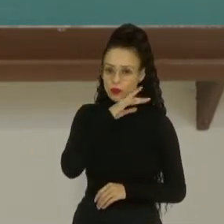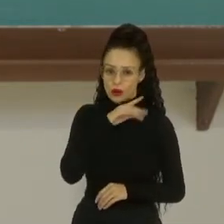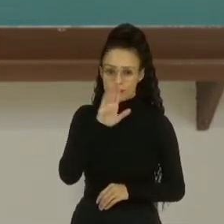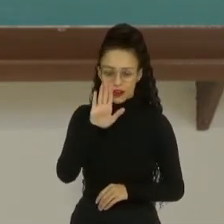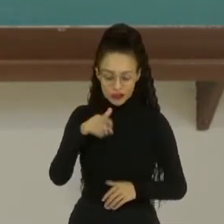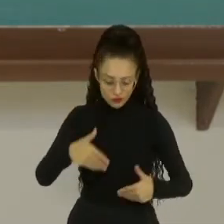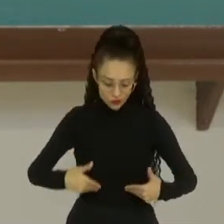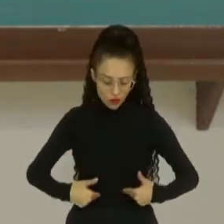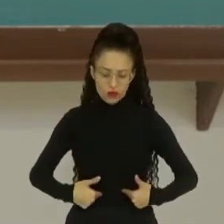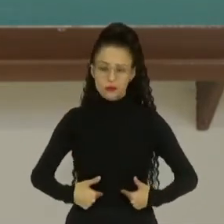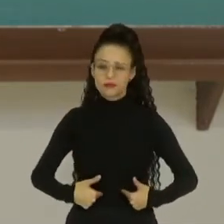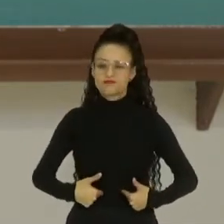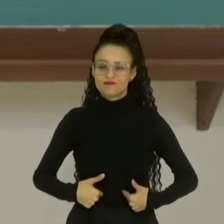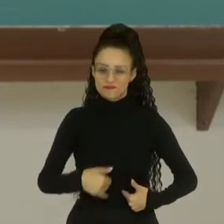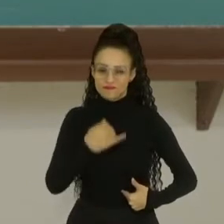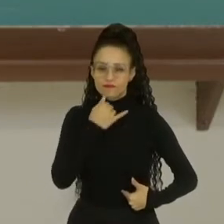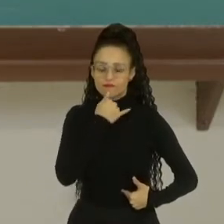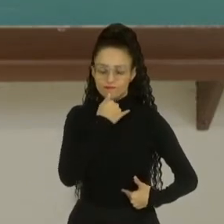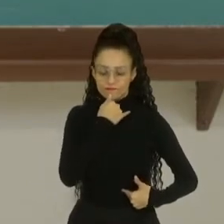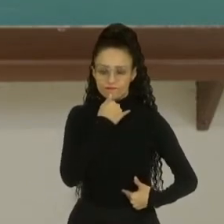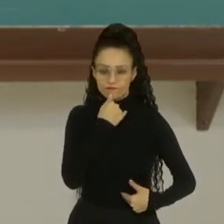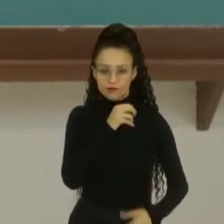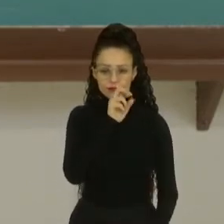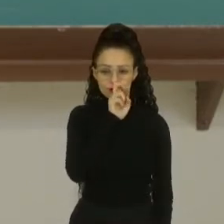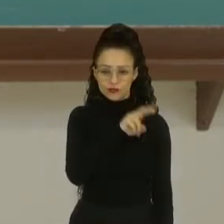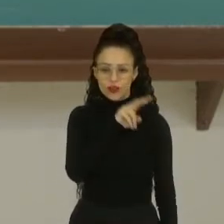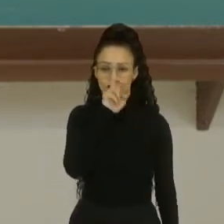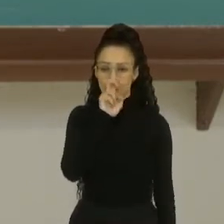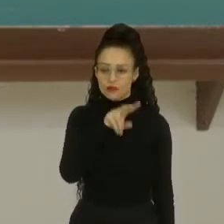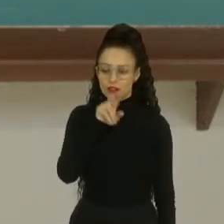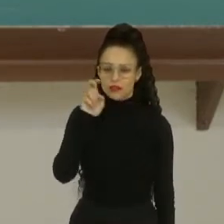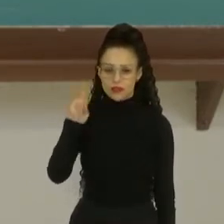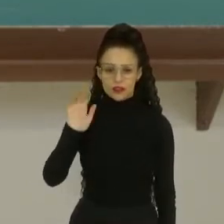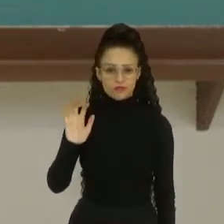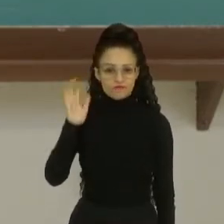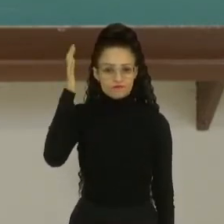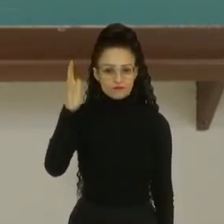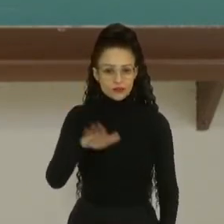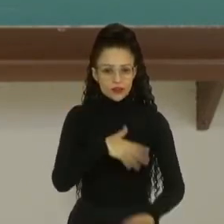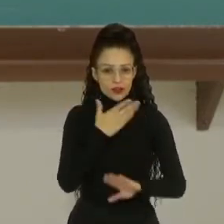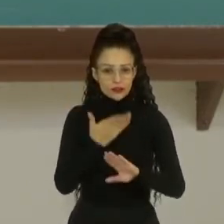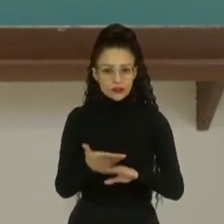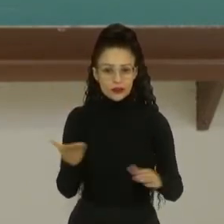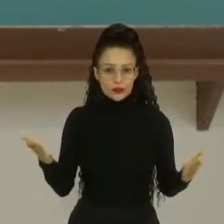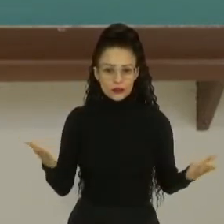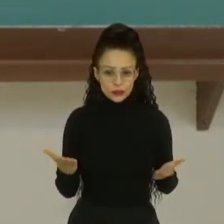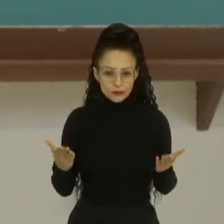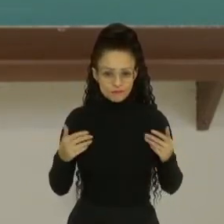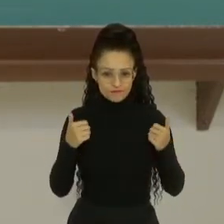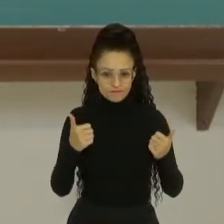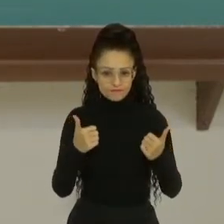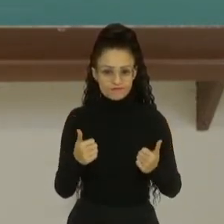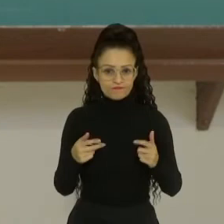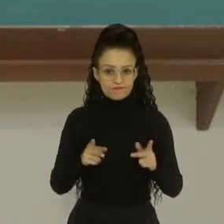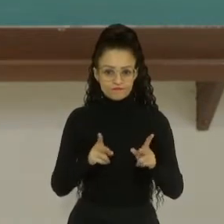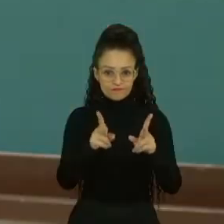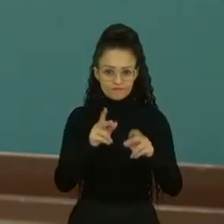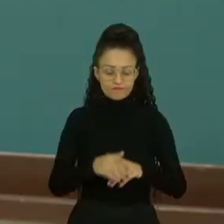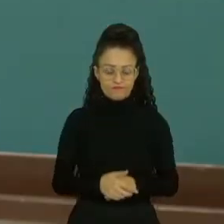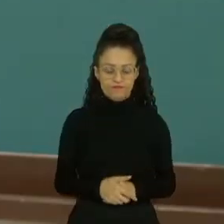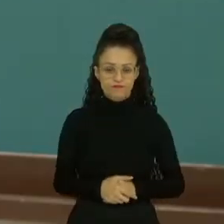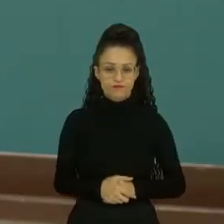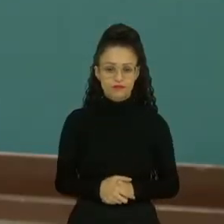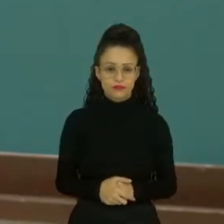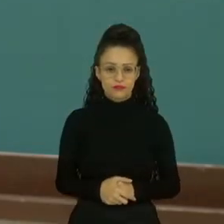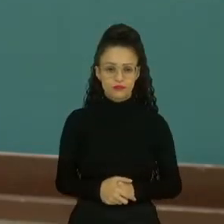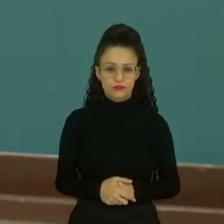fome é muito triste mesmo, né? Nós vemos ainda acontecer nos dias de hoje, beleza? Vamos seguir?